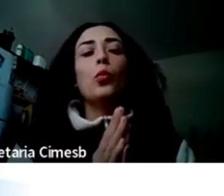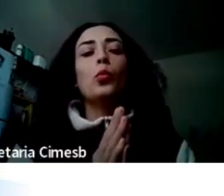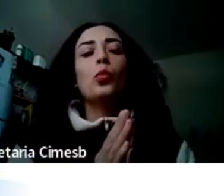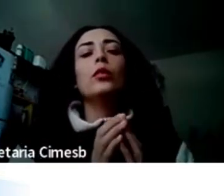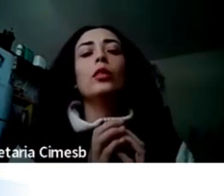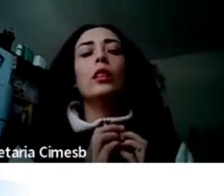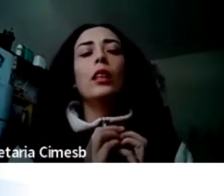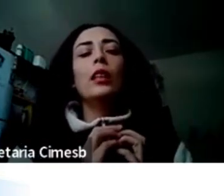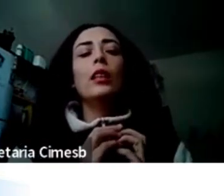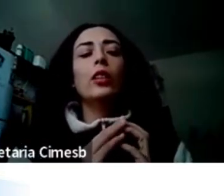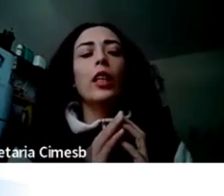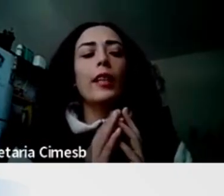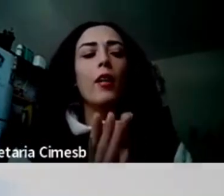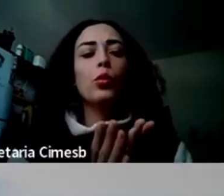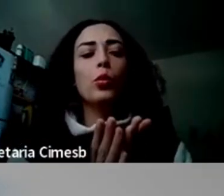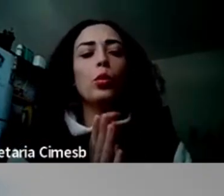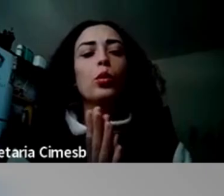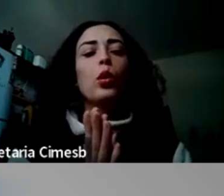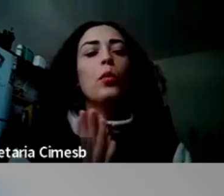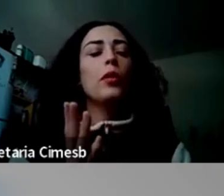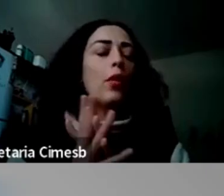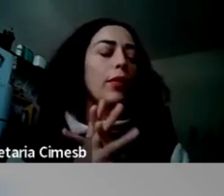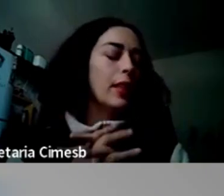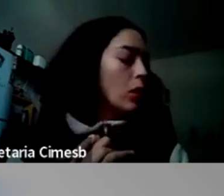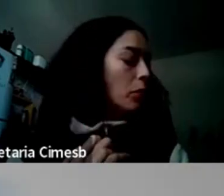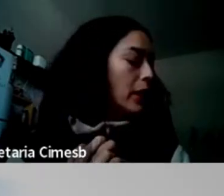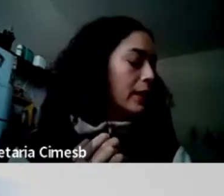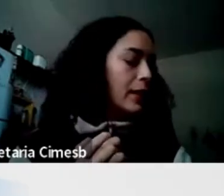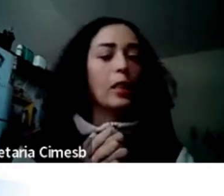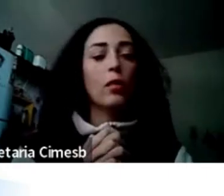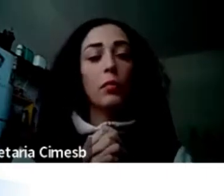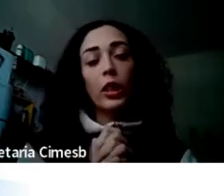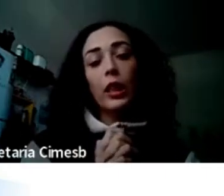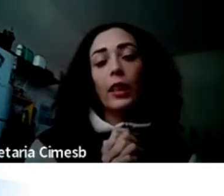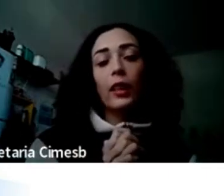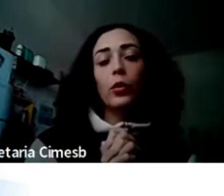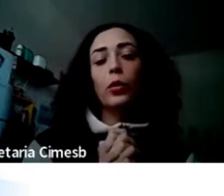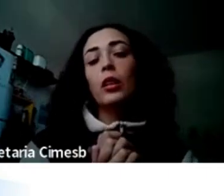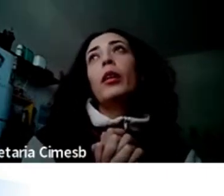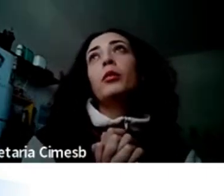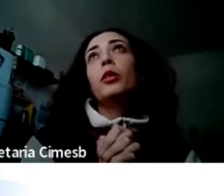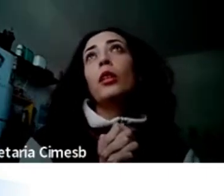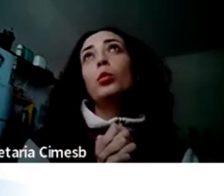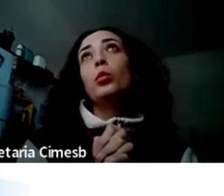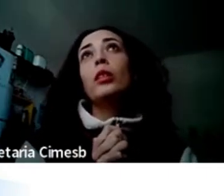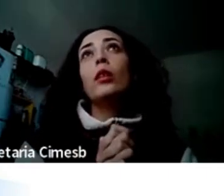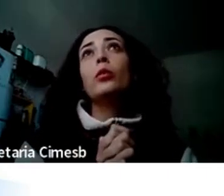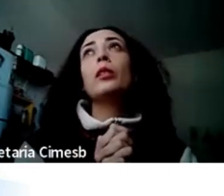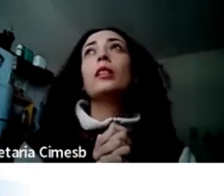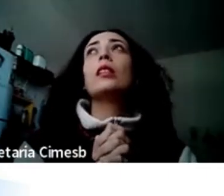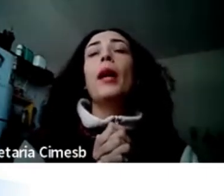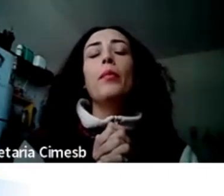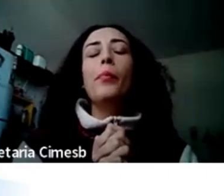casa, vou. Então, se chegar um surdo, como eu vou fazer a comunicação? Uma dica que eu dou para os meus